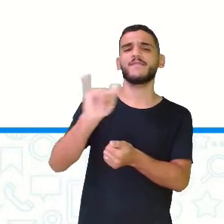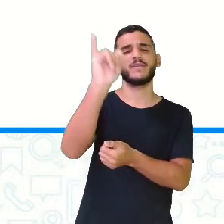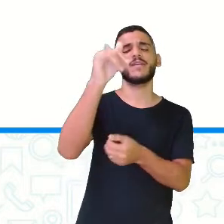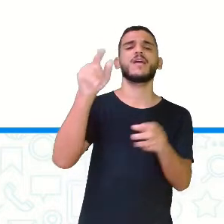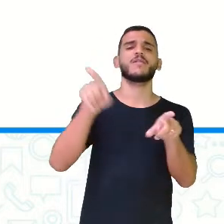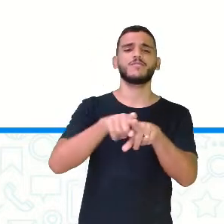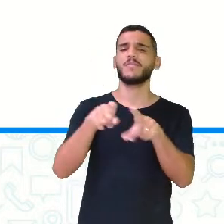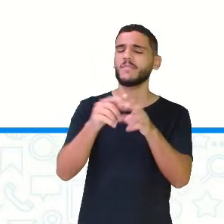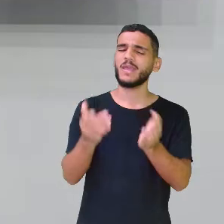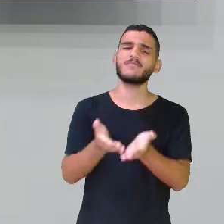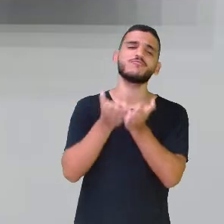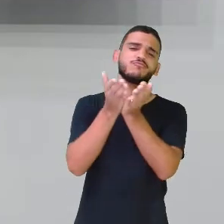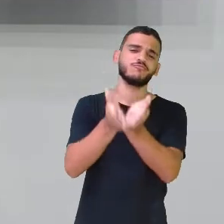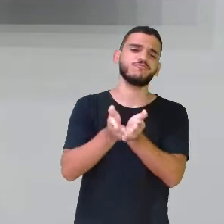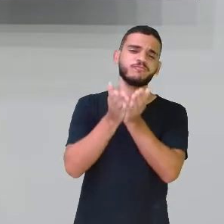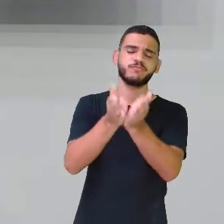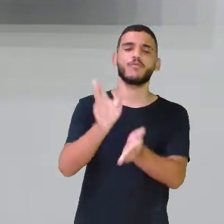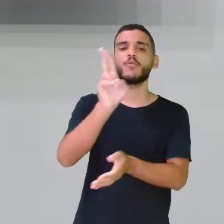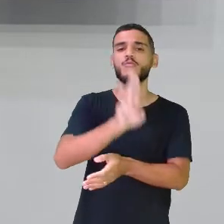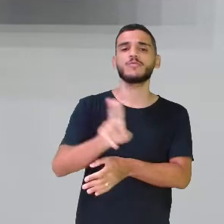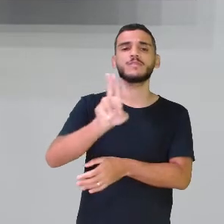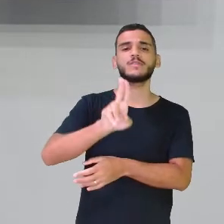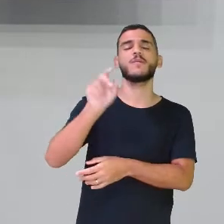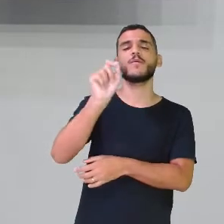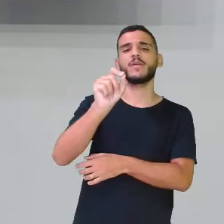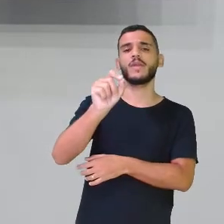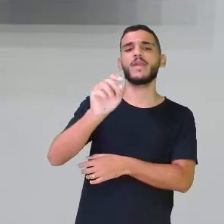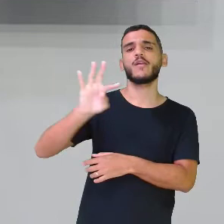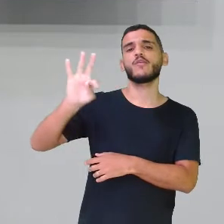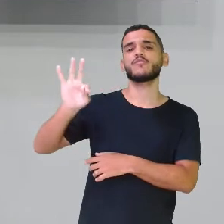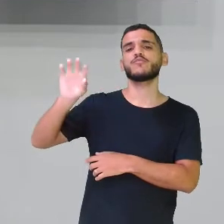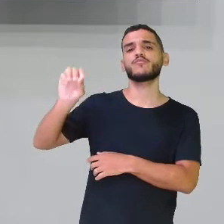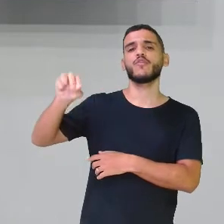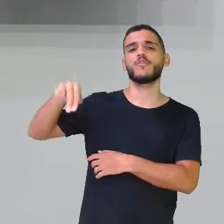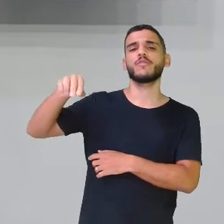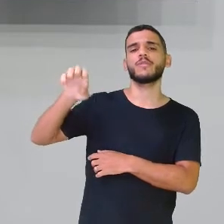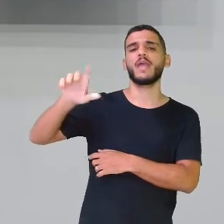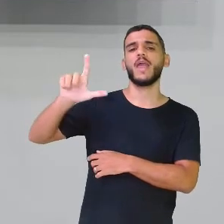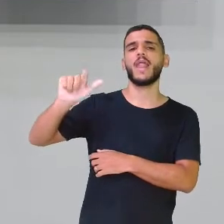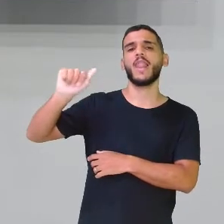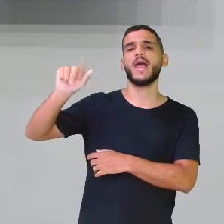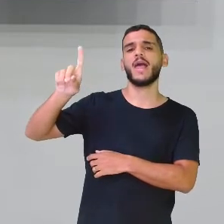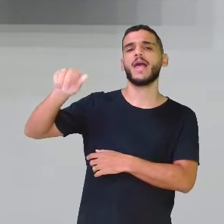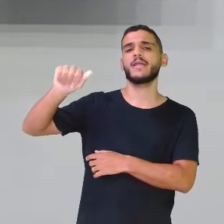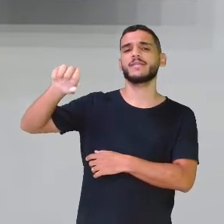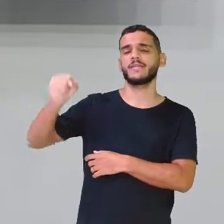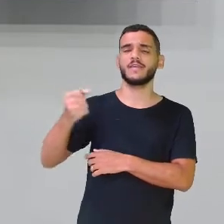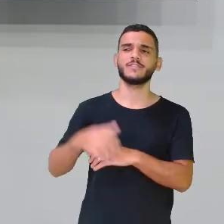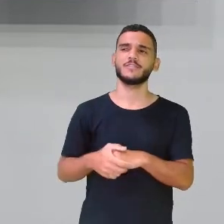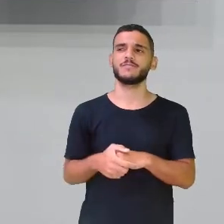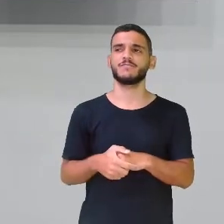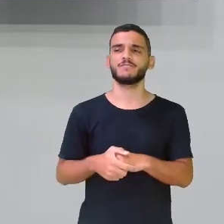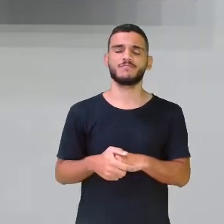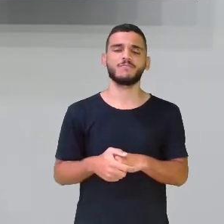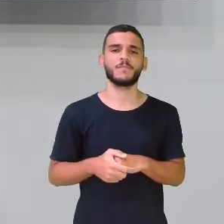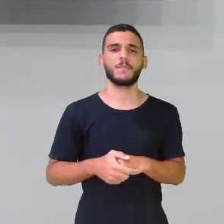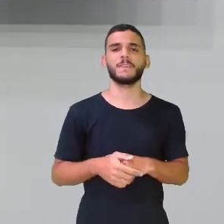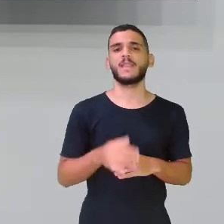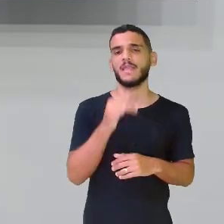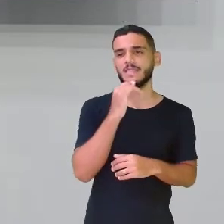tonelada. A gente vê essa balança de tonelada às vezes quando cruza